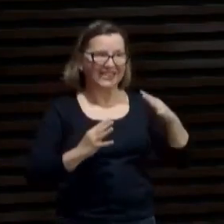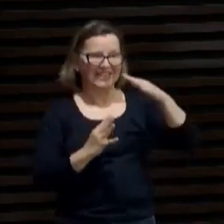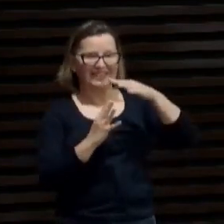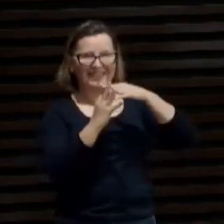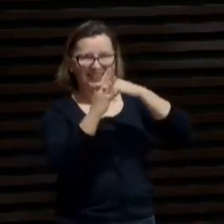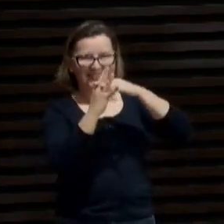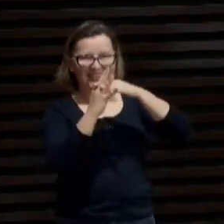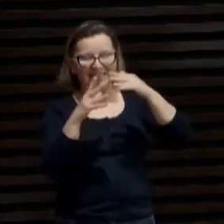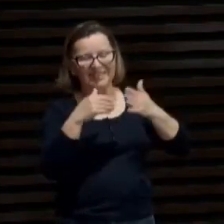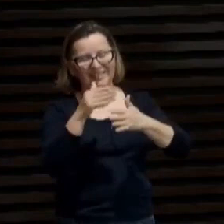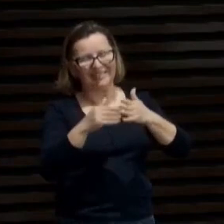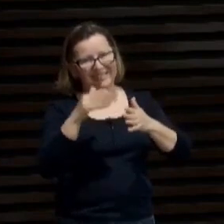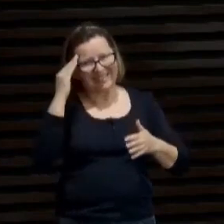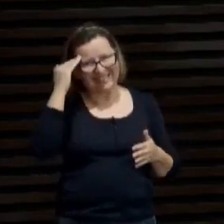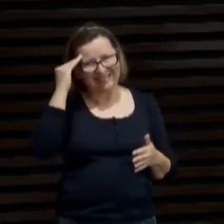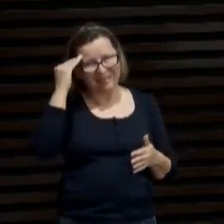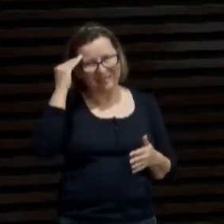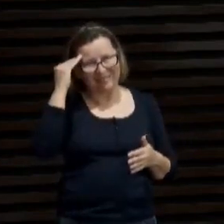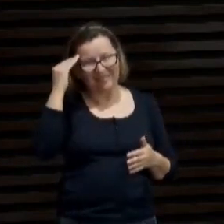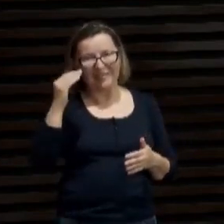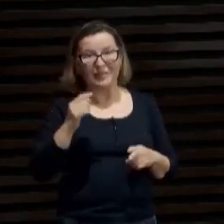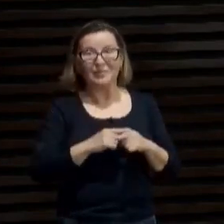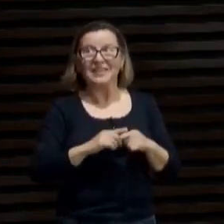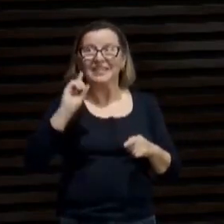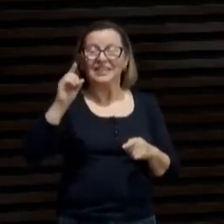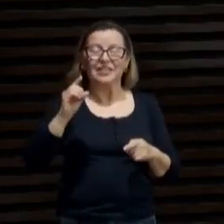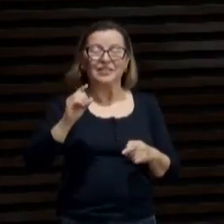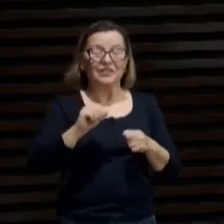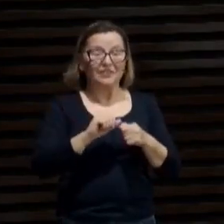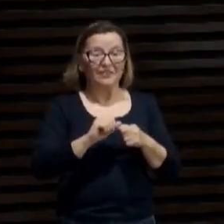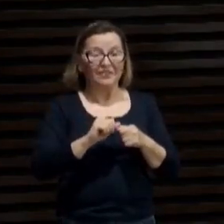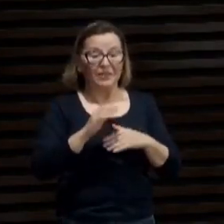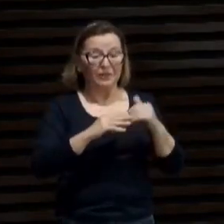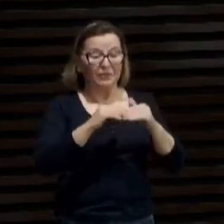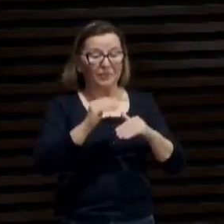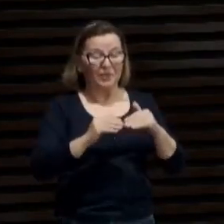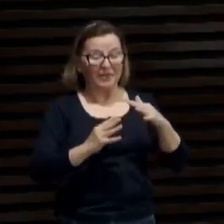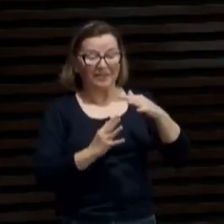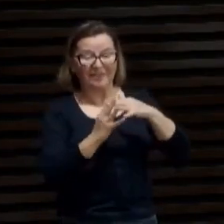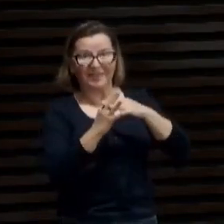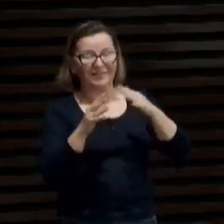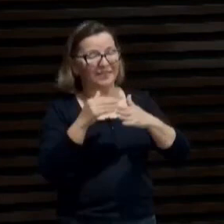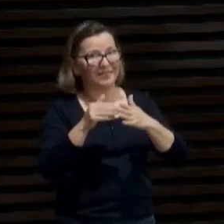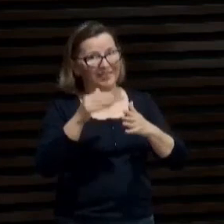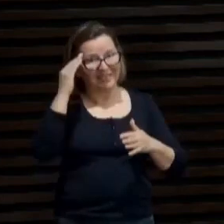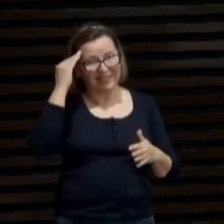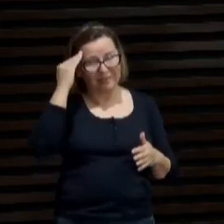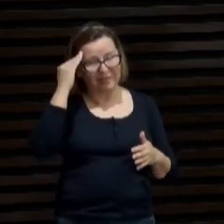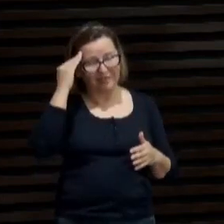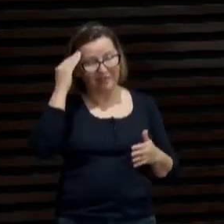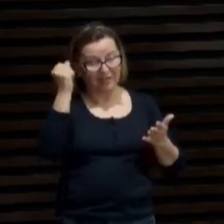algo que excede todo entendimento, ao crucificar o Filho bendito dele na cruz em favor de pecadores indignos como